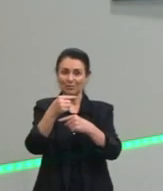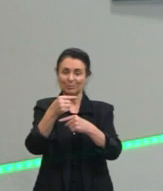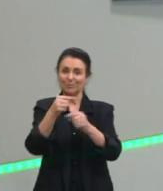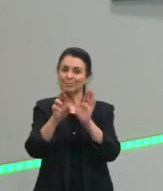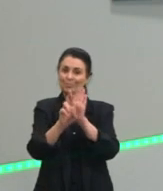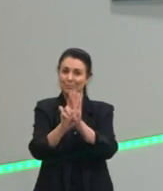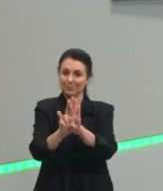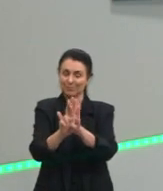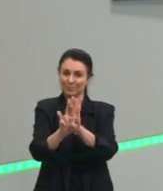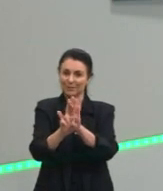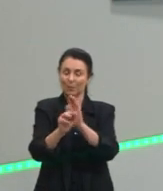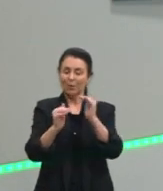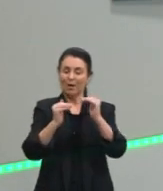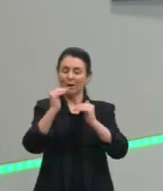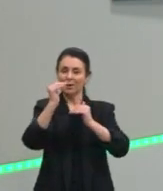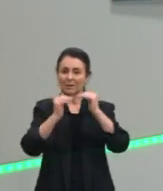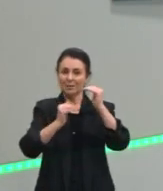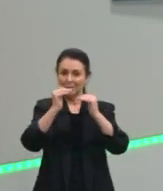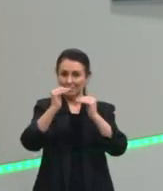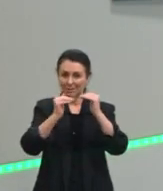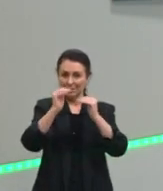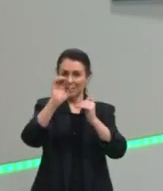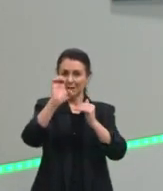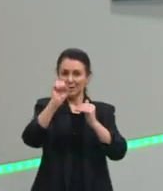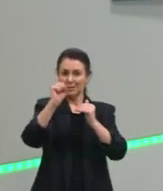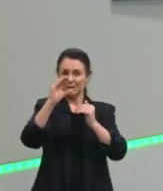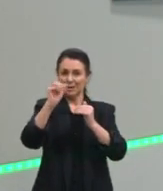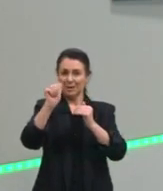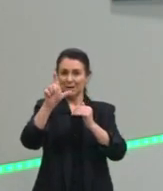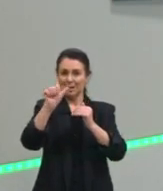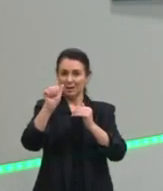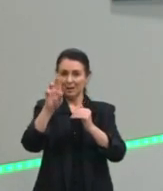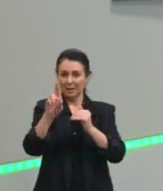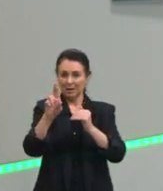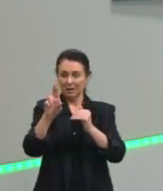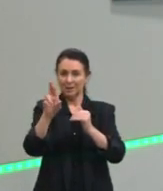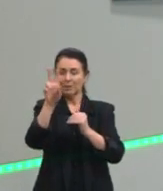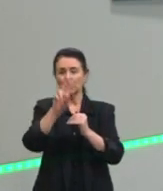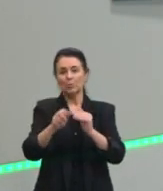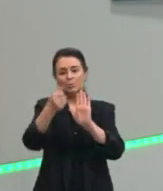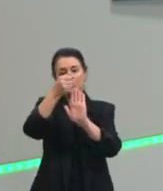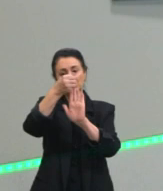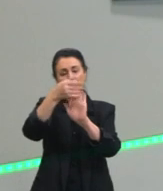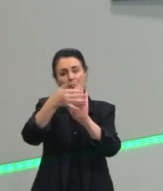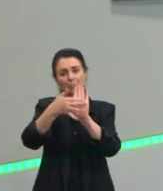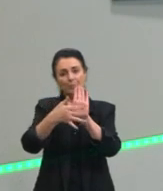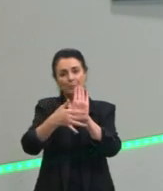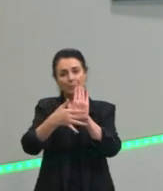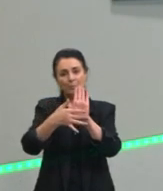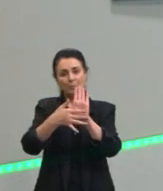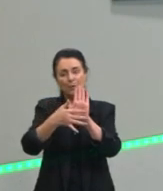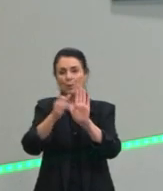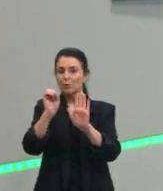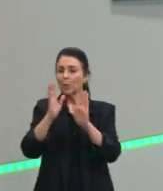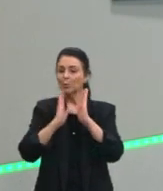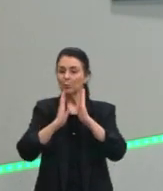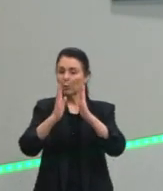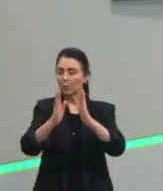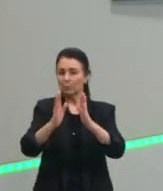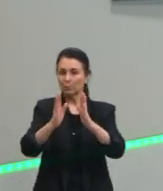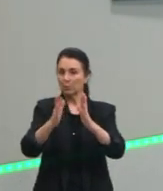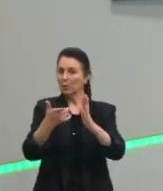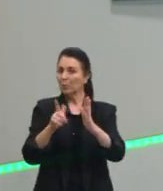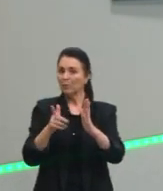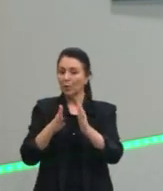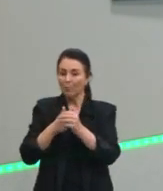grandeza escalar e grandeza que pode ser descrita apenas por seu módulo sem envolver orientação então